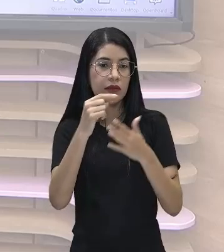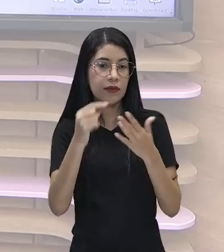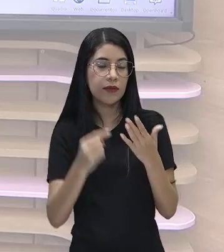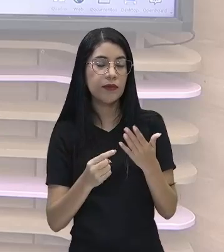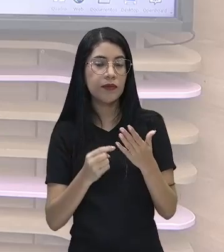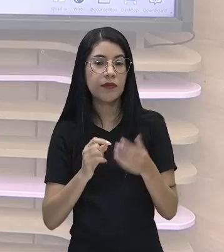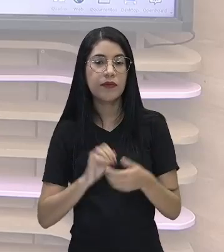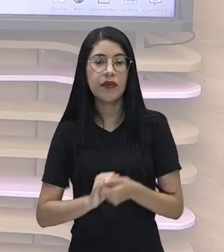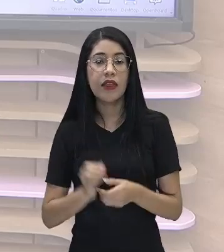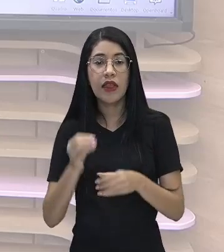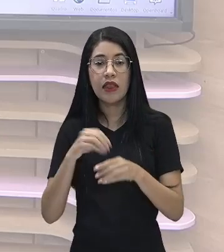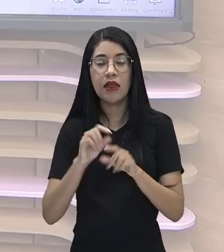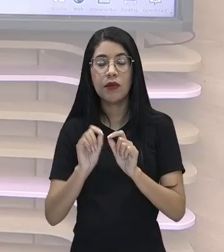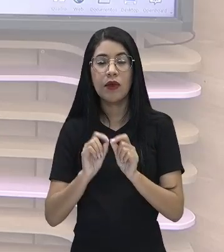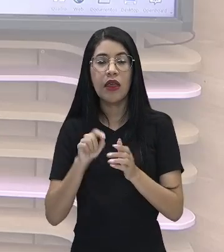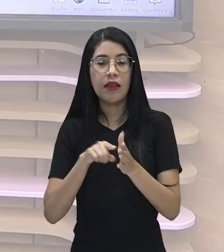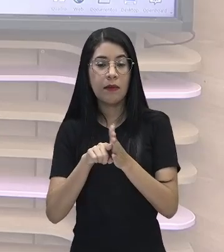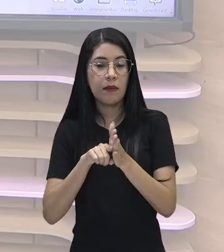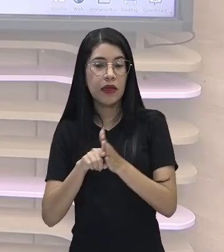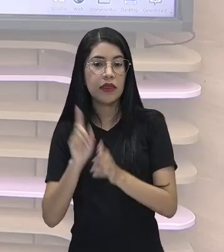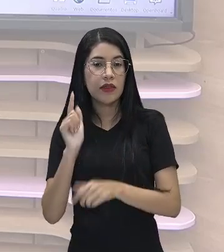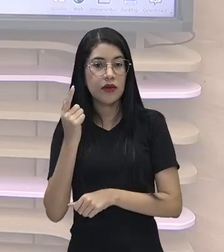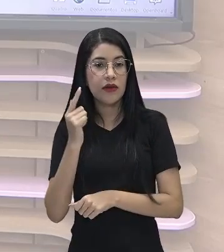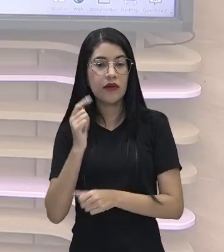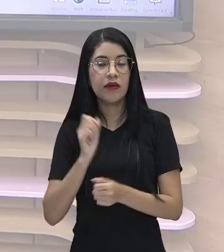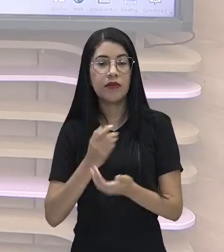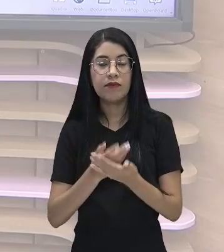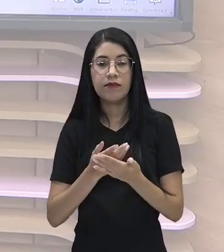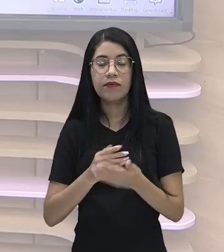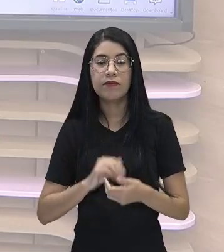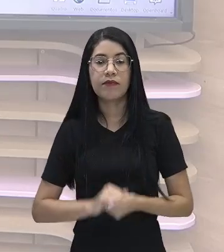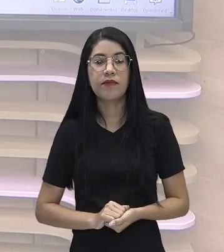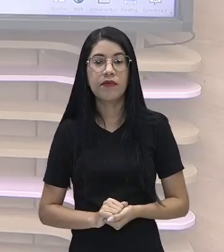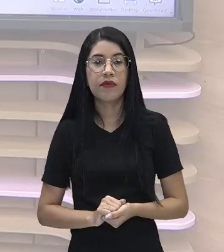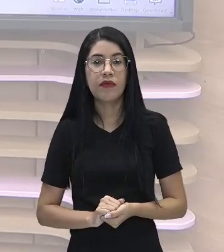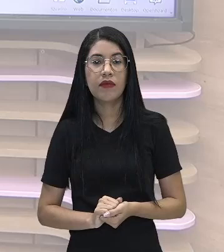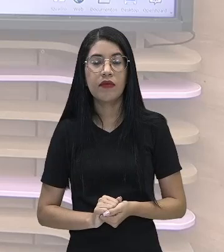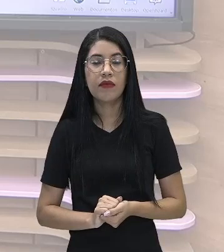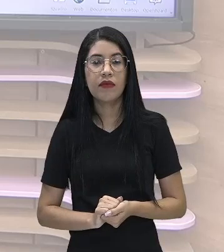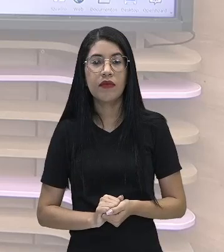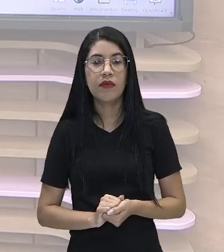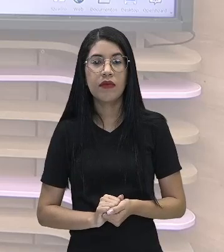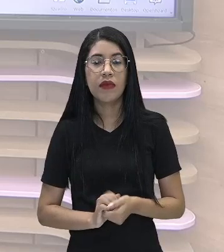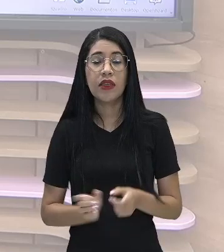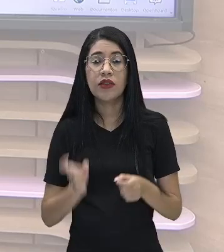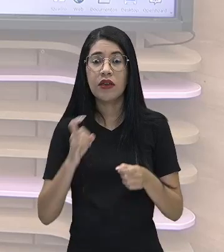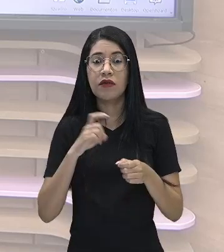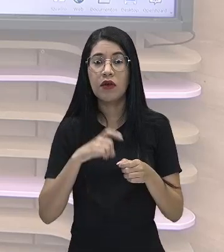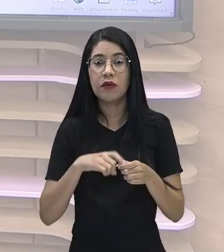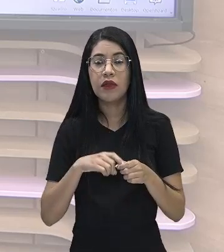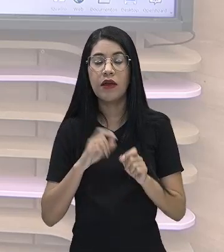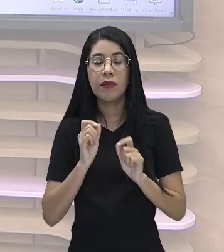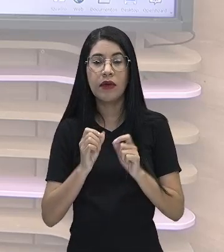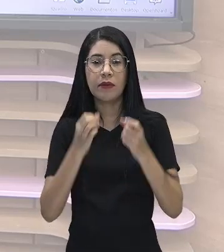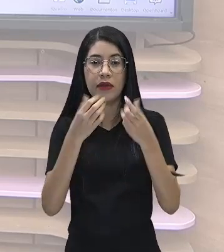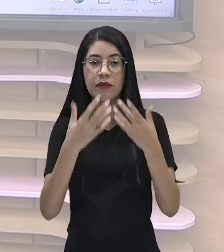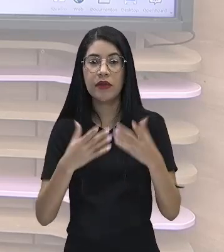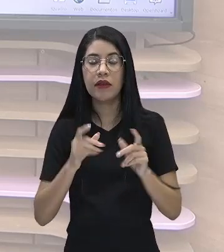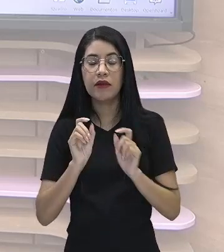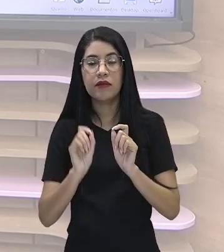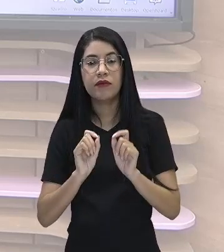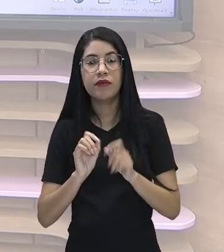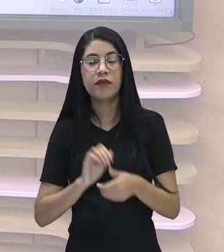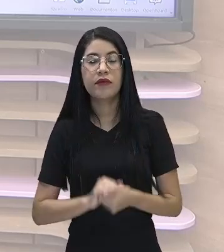importantes aí dentro dos estudos da geografia. Mas aí a gente vai voltar um pouquinho aqui, falando